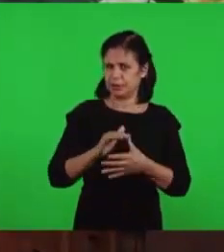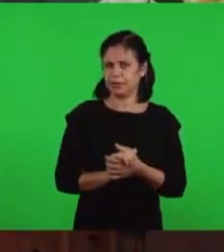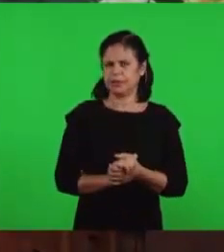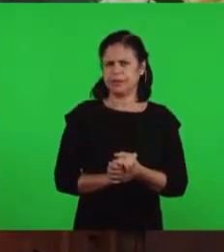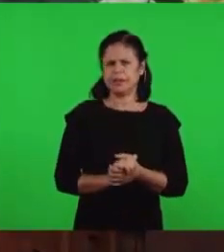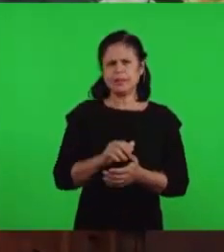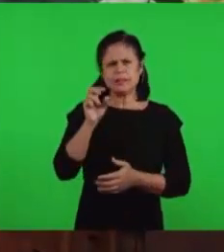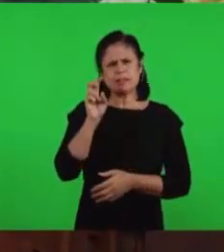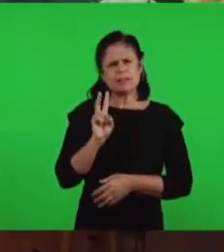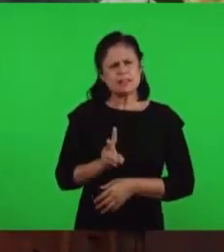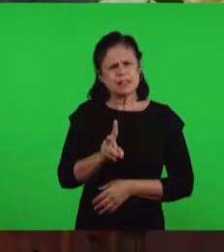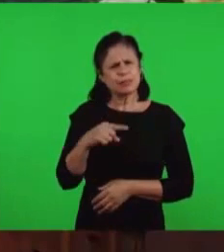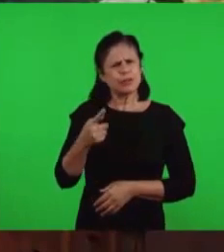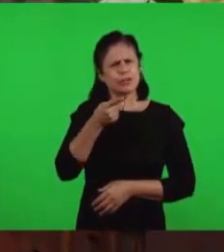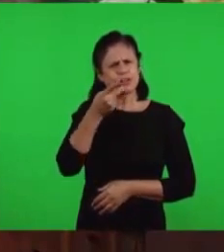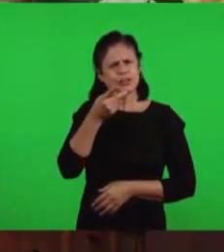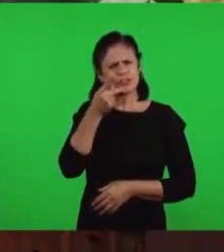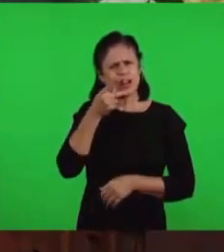cinco ministérios